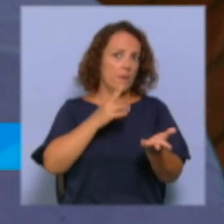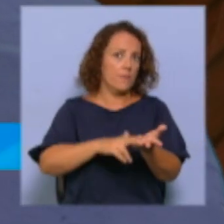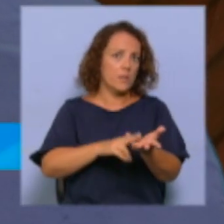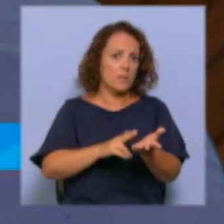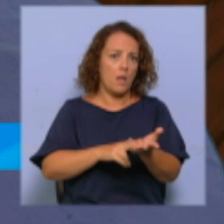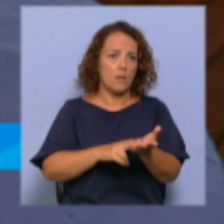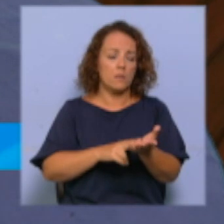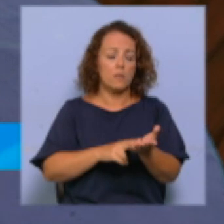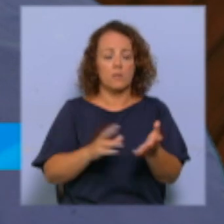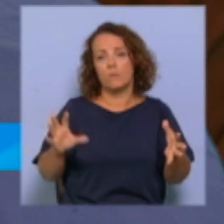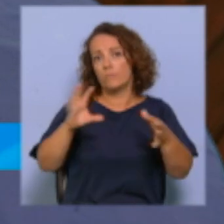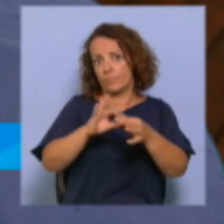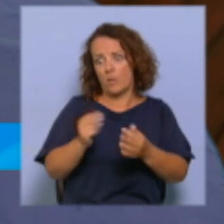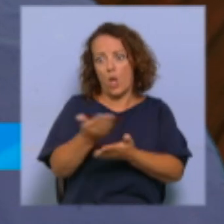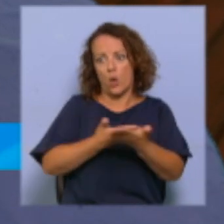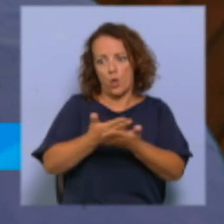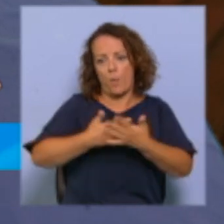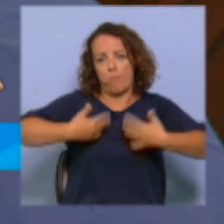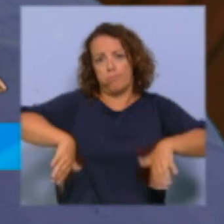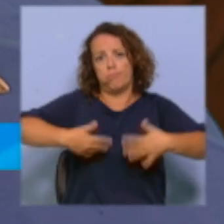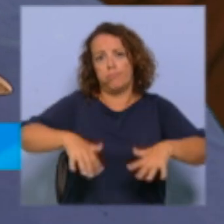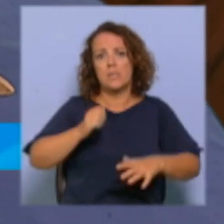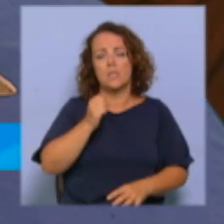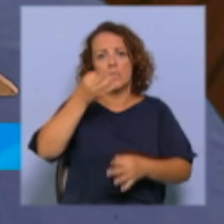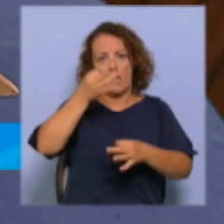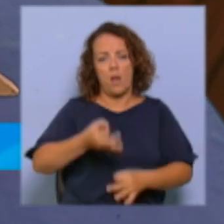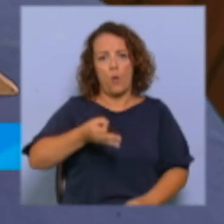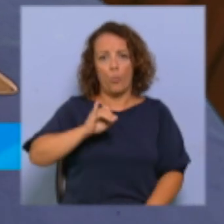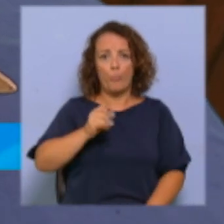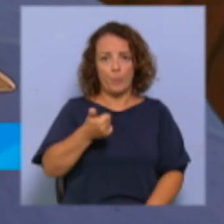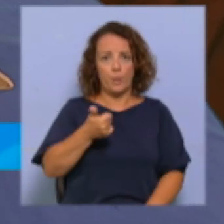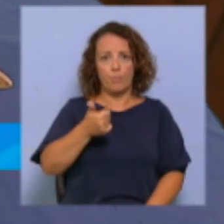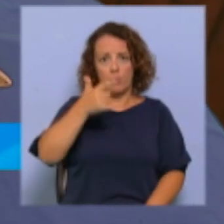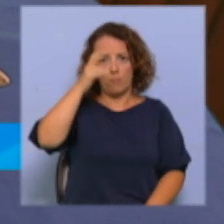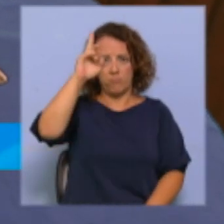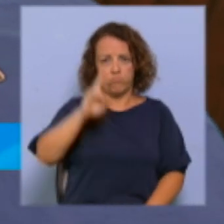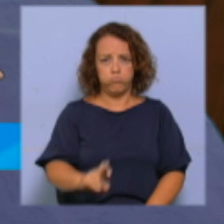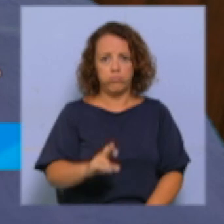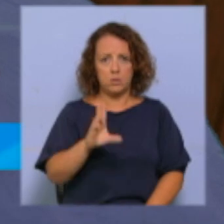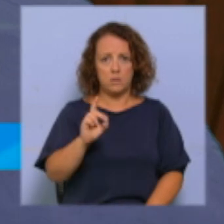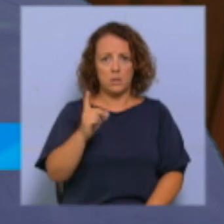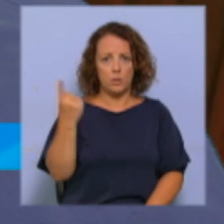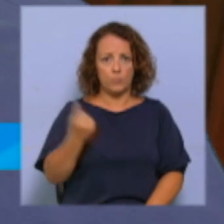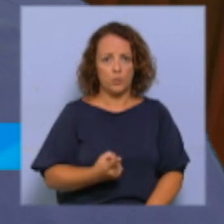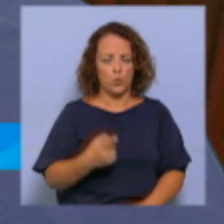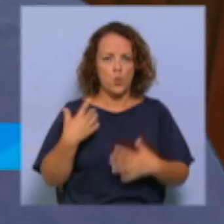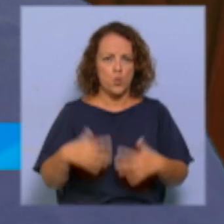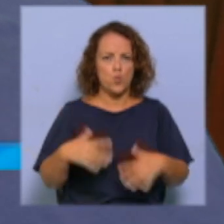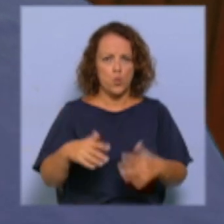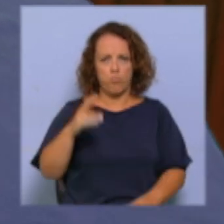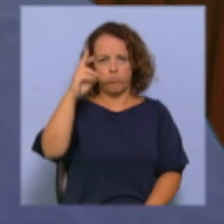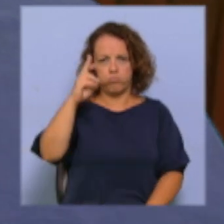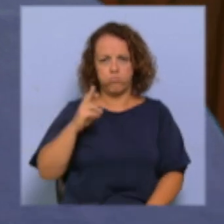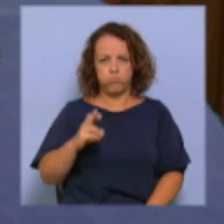dimensão económica aqui seríssima. O PIB caiu 16%, o que é uma queda, quer